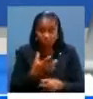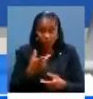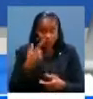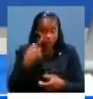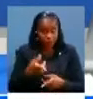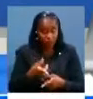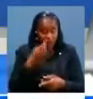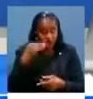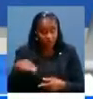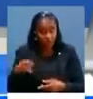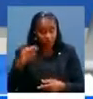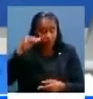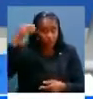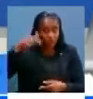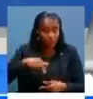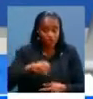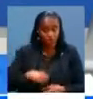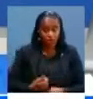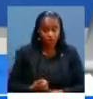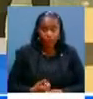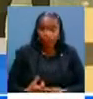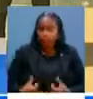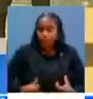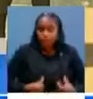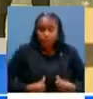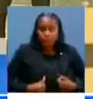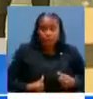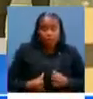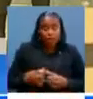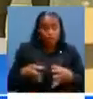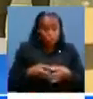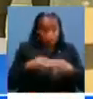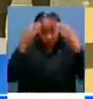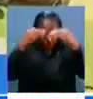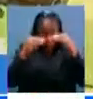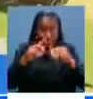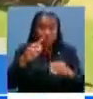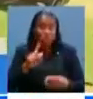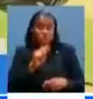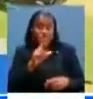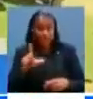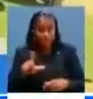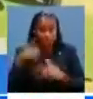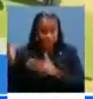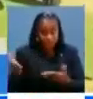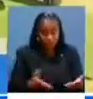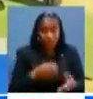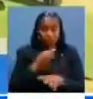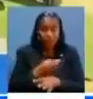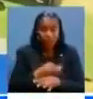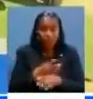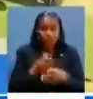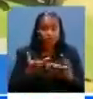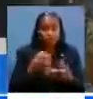crianças e adolescentes aqui em Cabo Verde. A comunidade educativa de Eugênio Lima acolheu em festa a